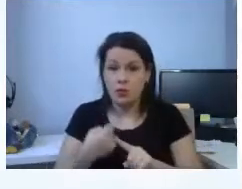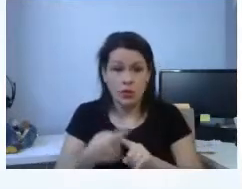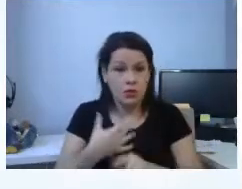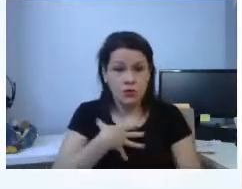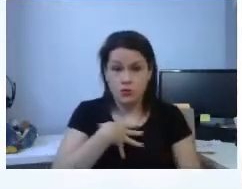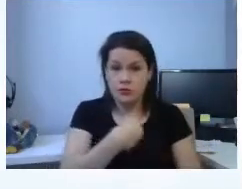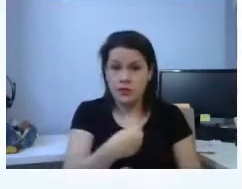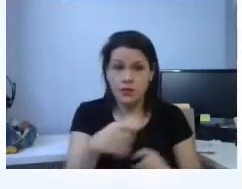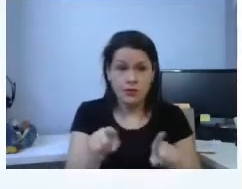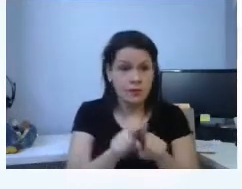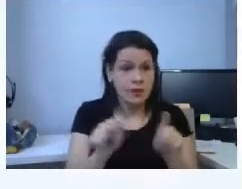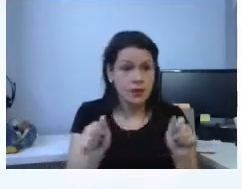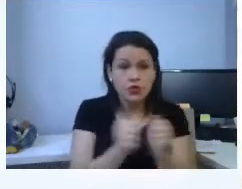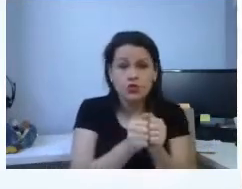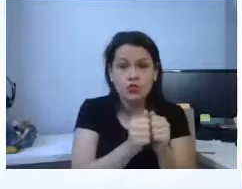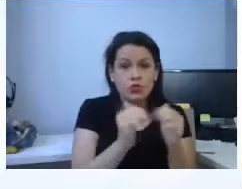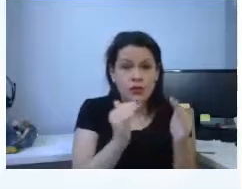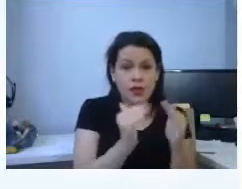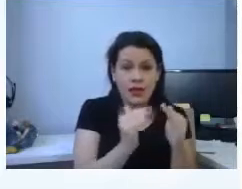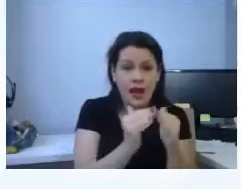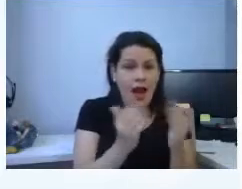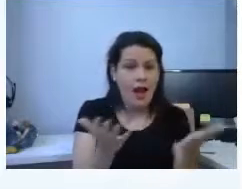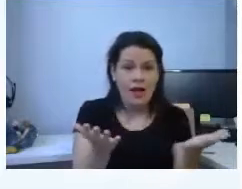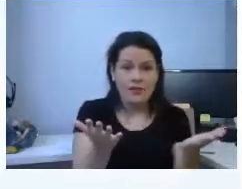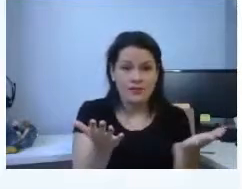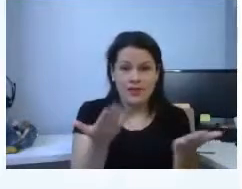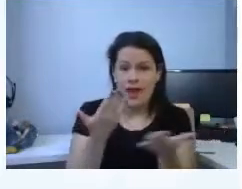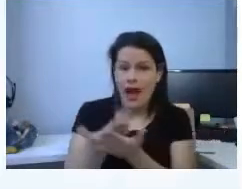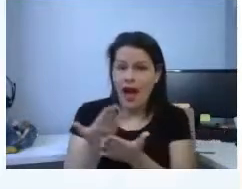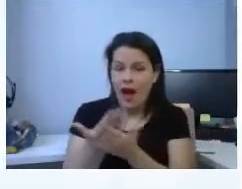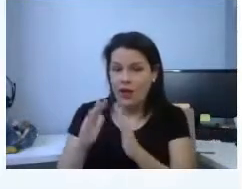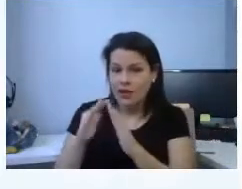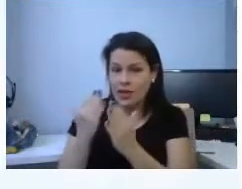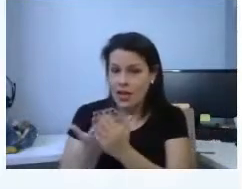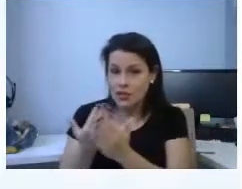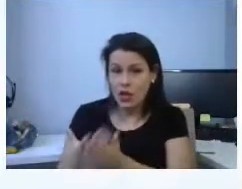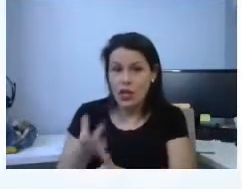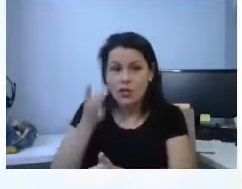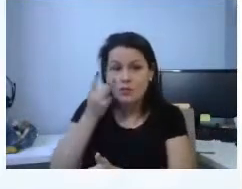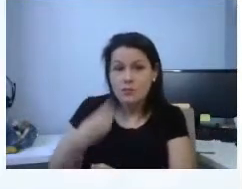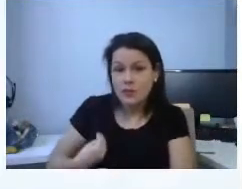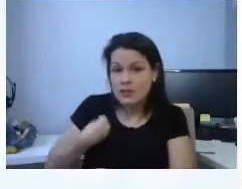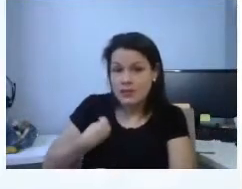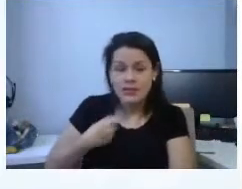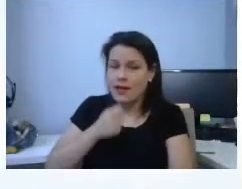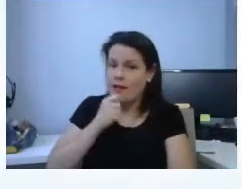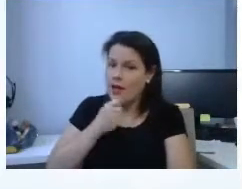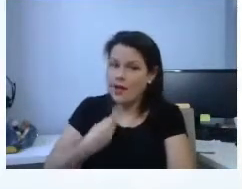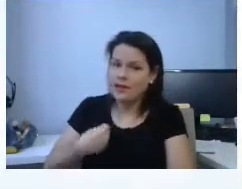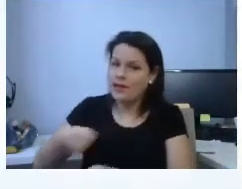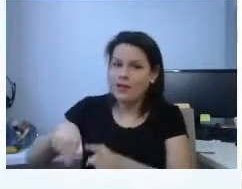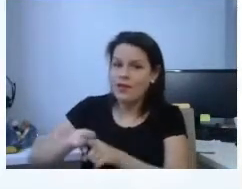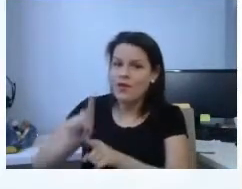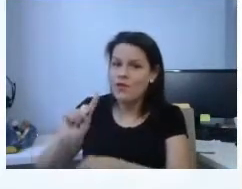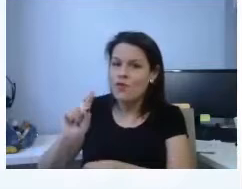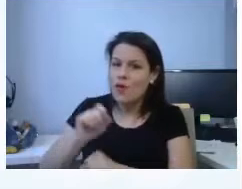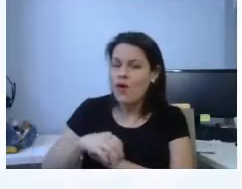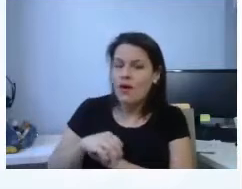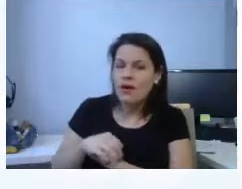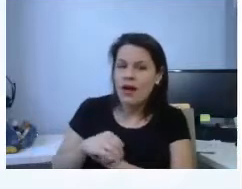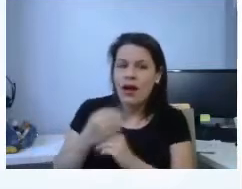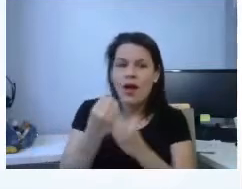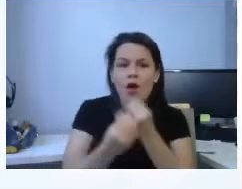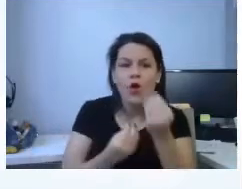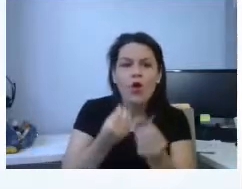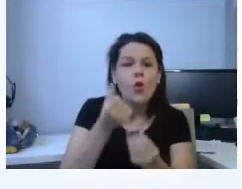em casa, eles não vão, as aulas presenciais ainda não voltaram. E como é que as mães